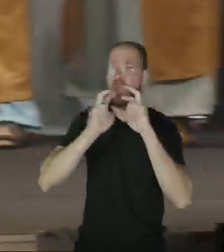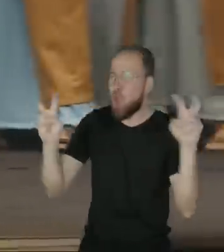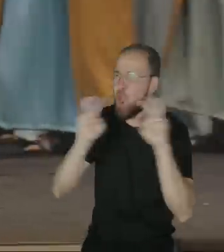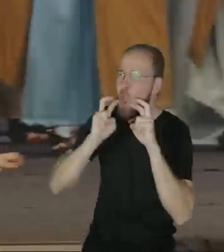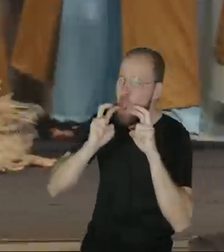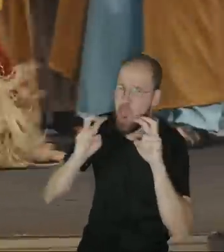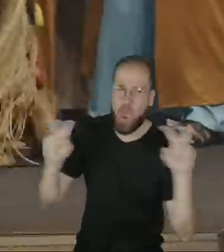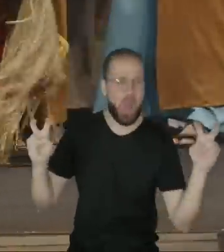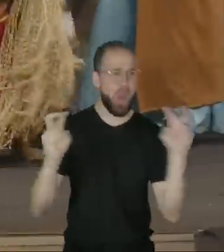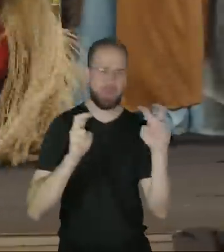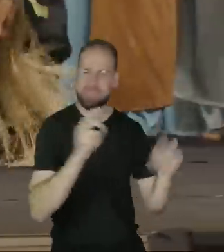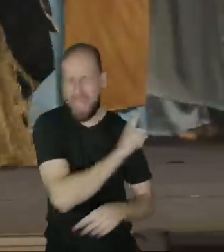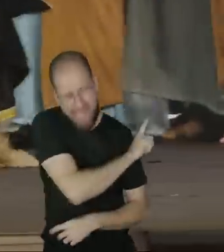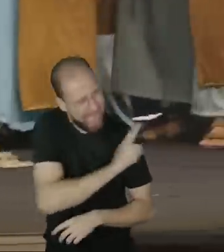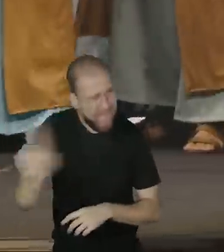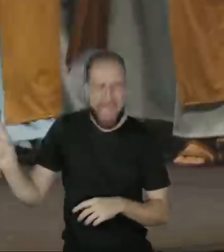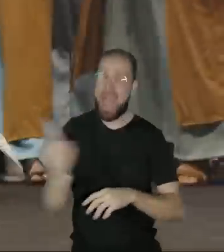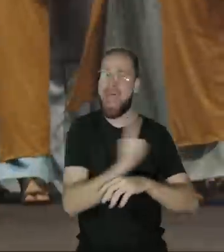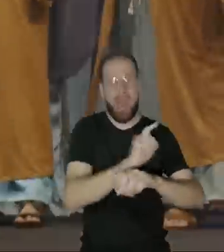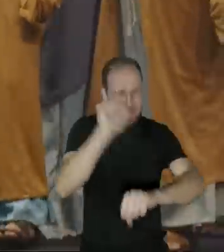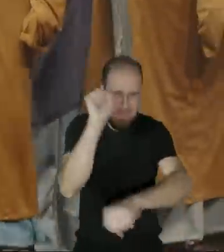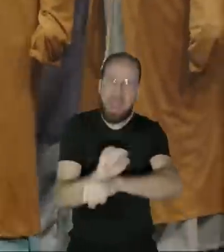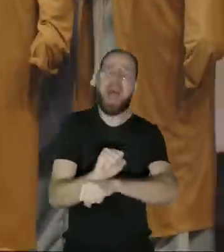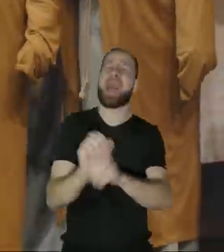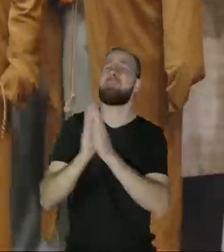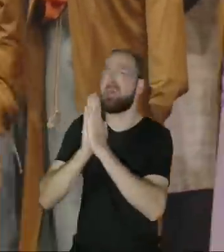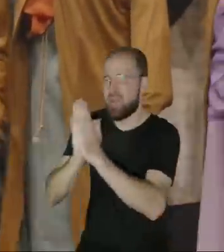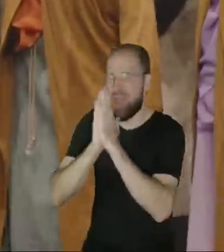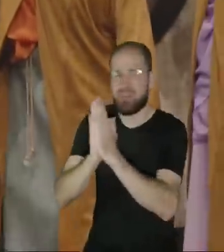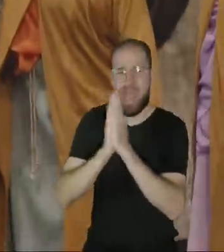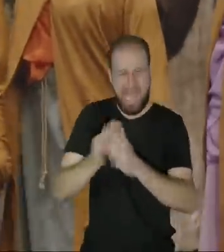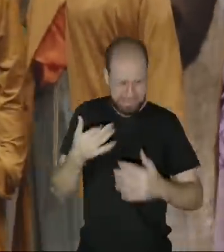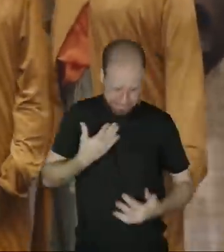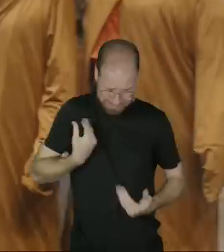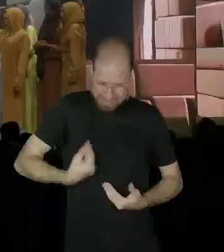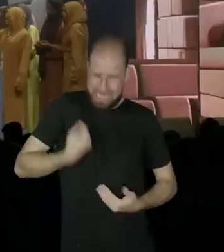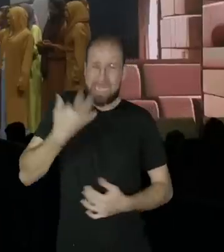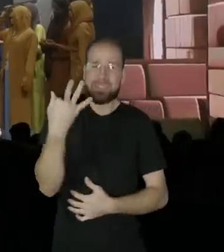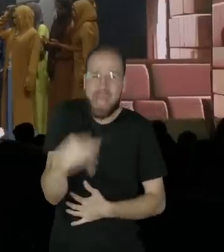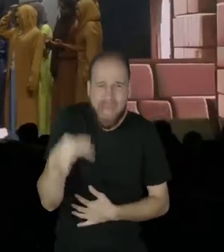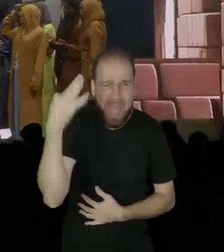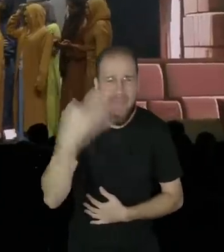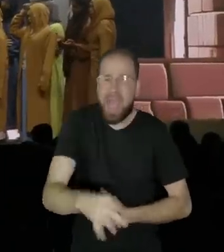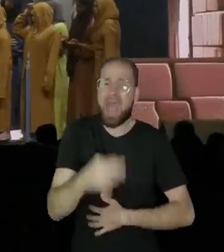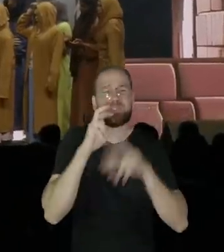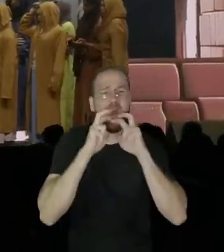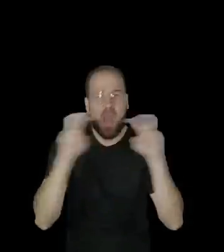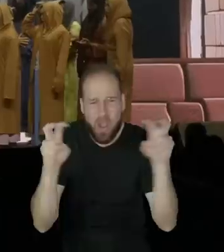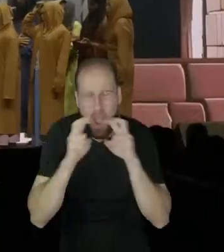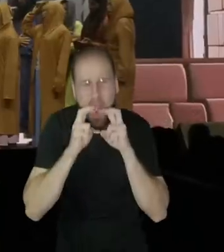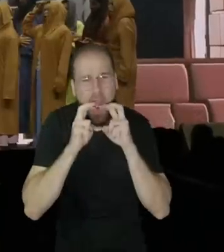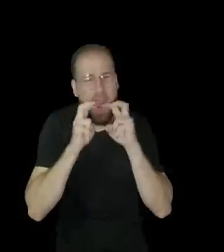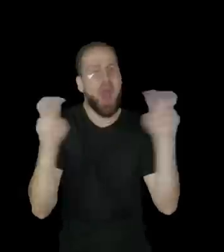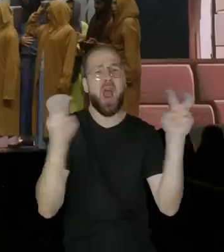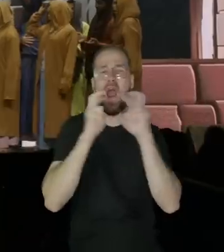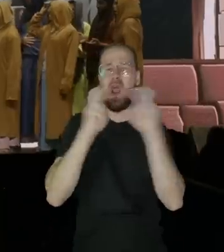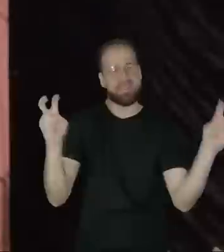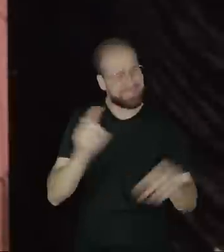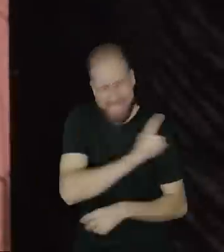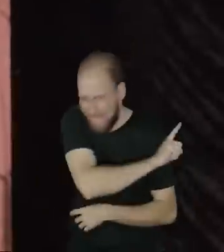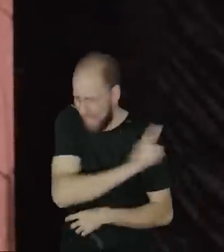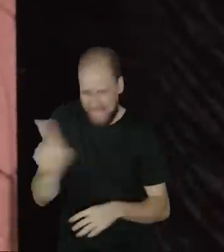Socorro! Não! Para, por favor! Tá doendo! Socorro! Não,